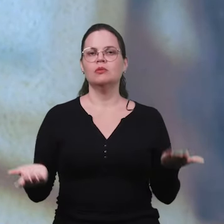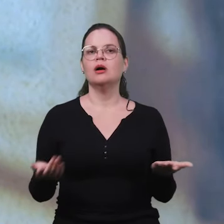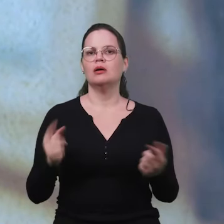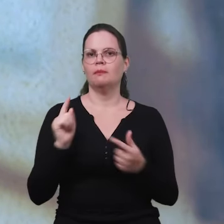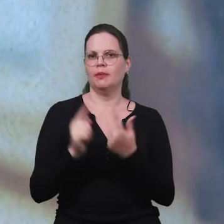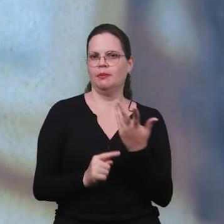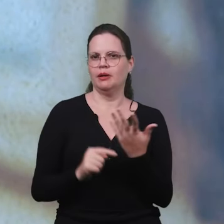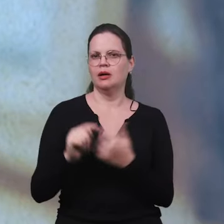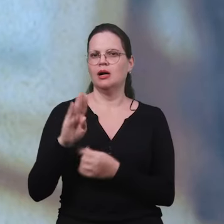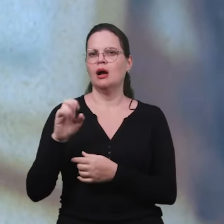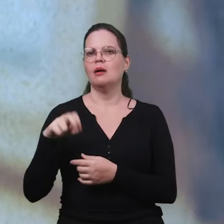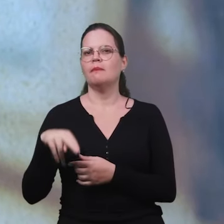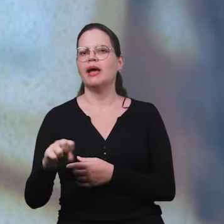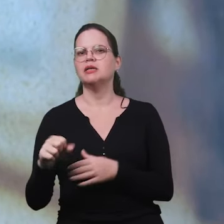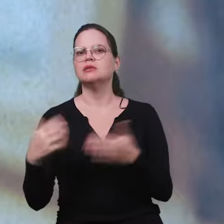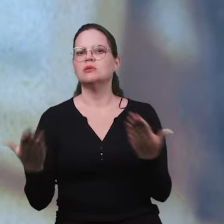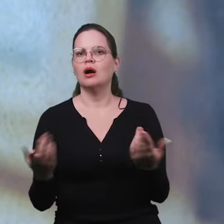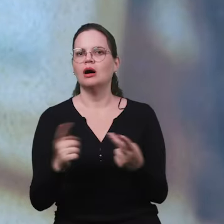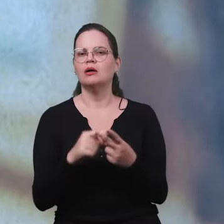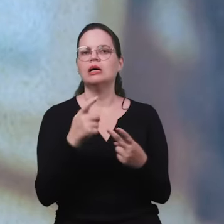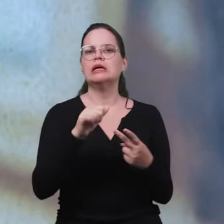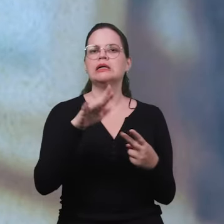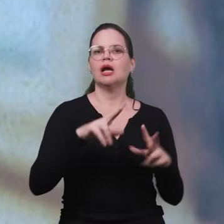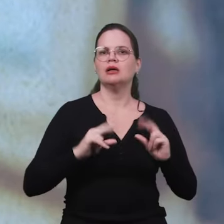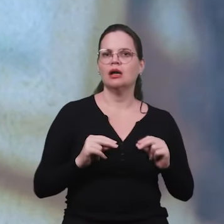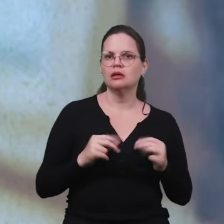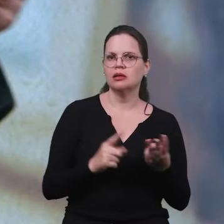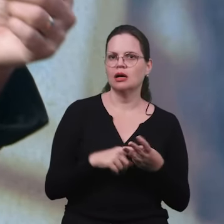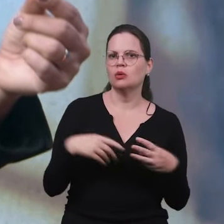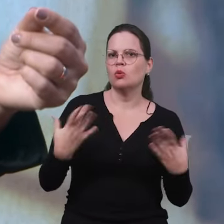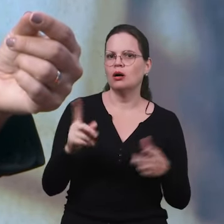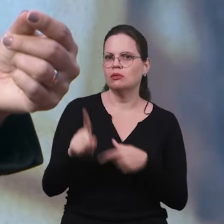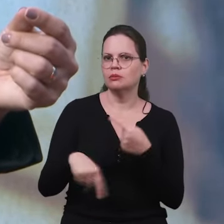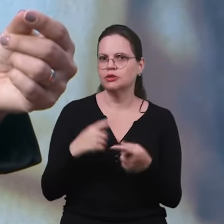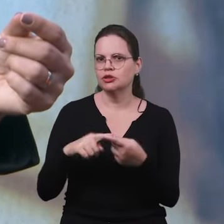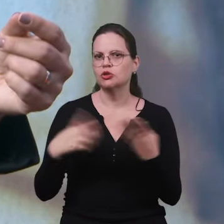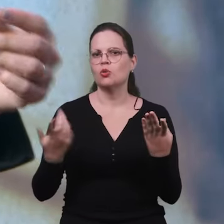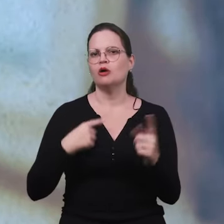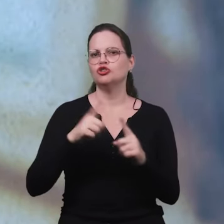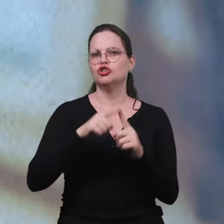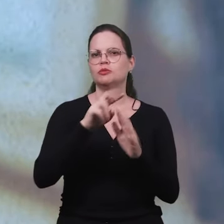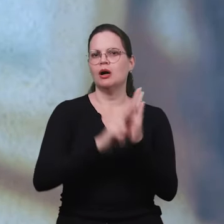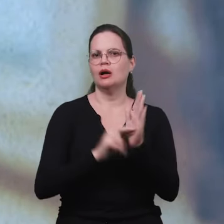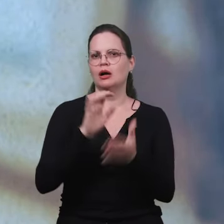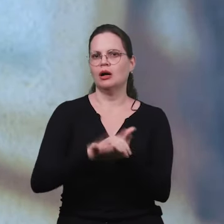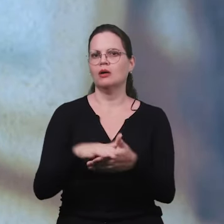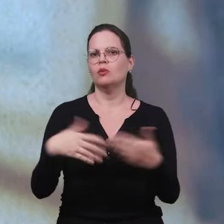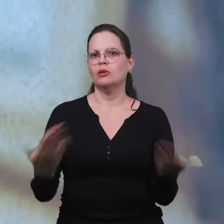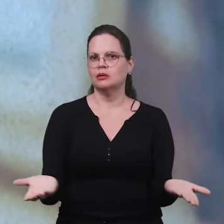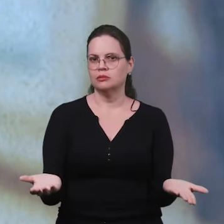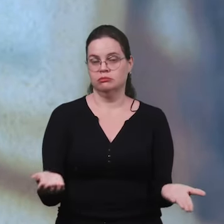tem? Quais são os seus objetivos? Quem são os seus herdeiros? Né? Qual é o seu regime de bens? Porque